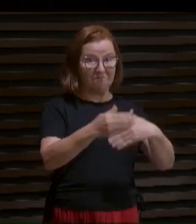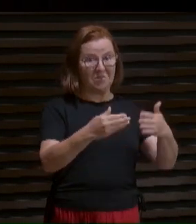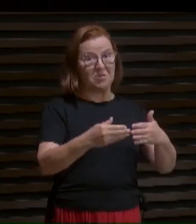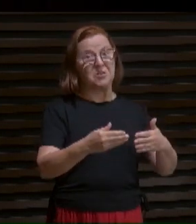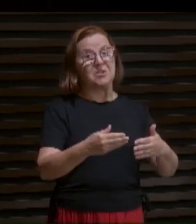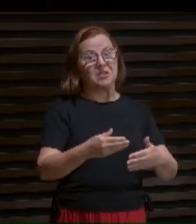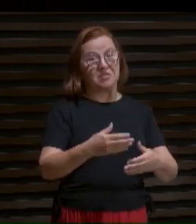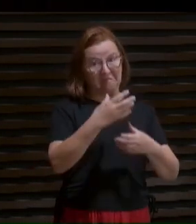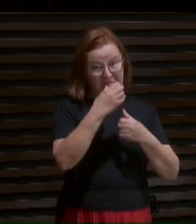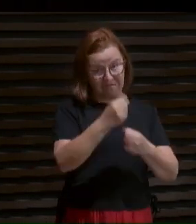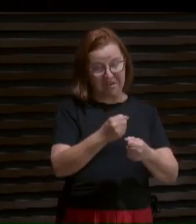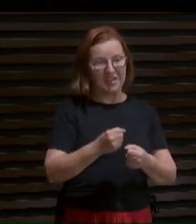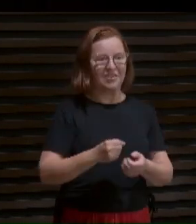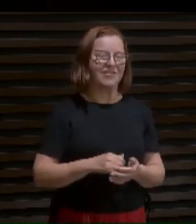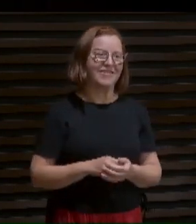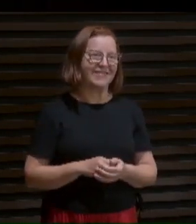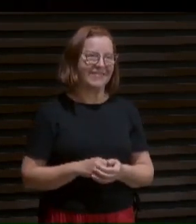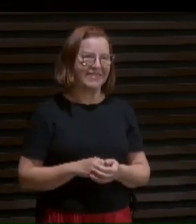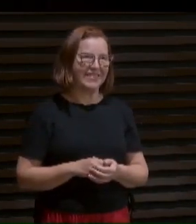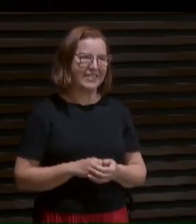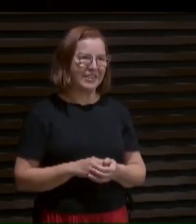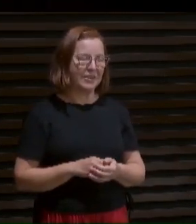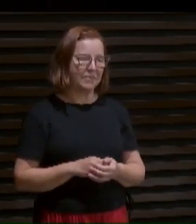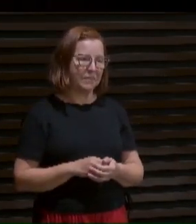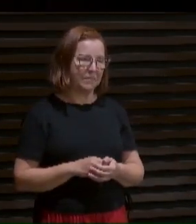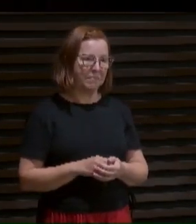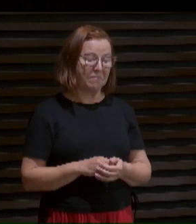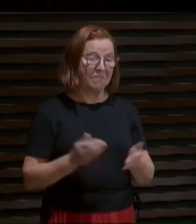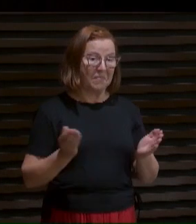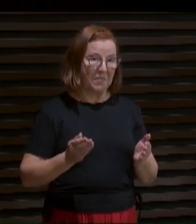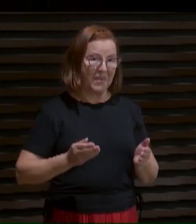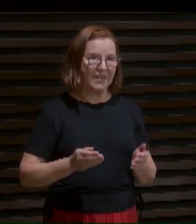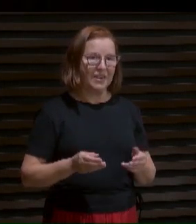Só mais uns dadinhos para a gente poder caminhar um pouco mais aqui.